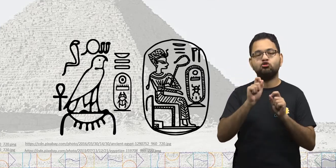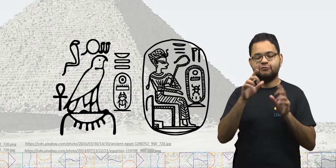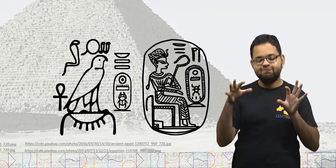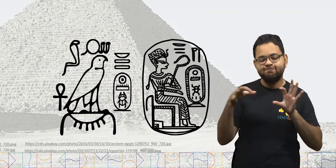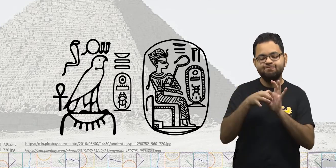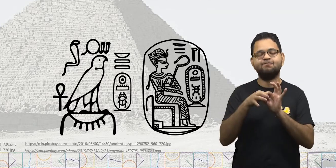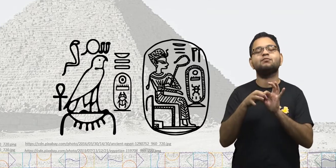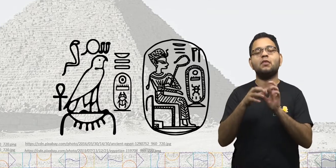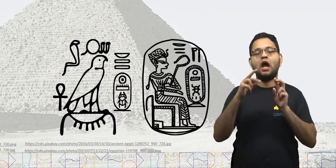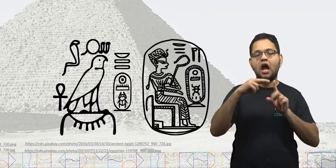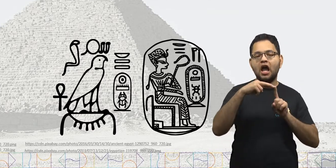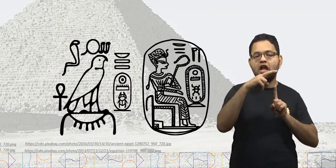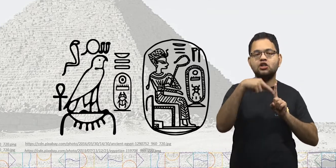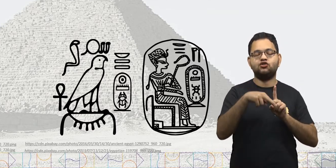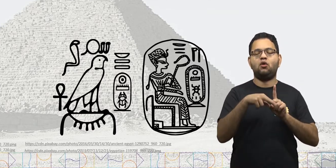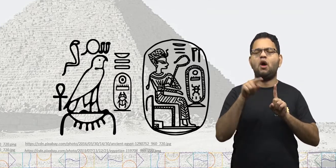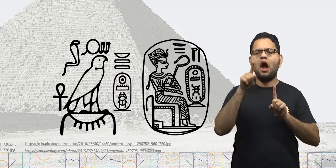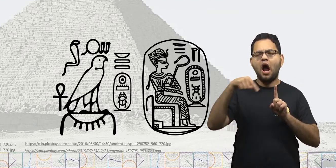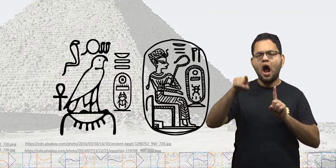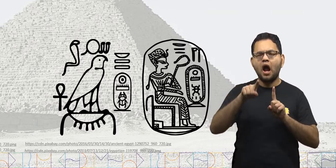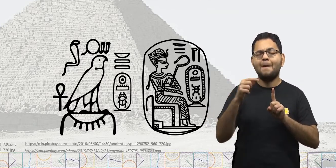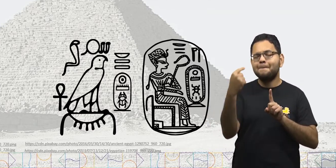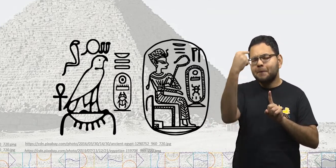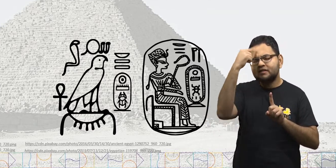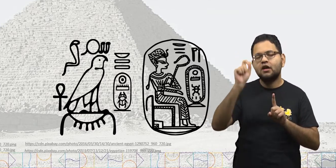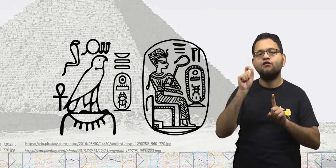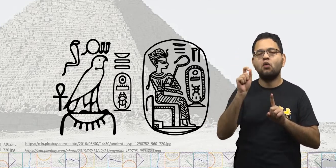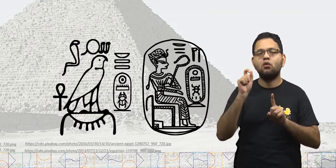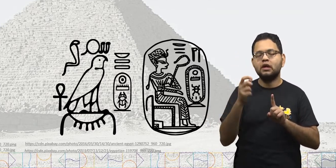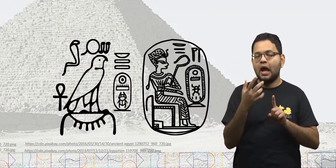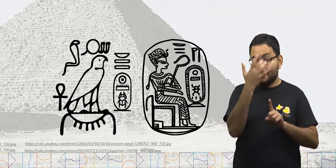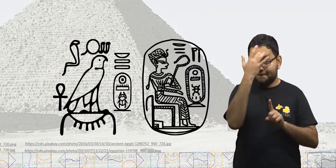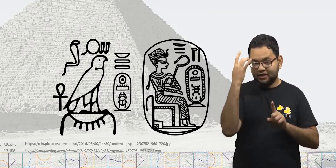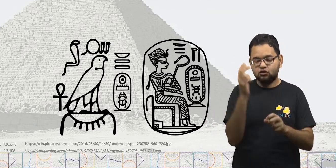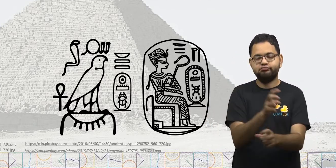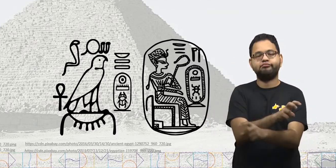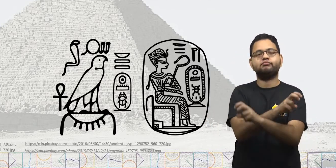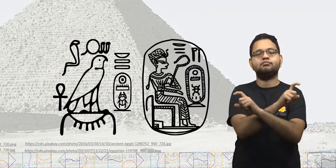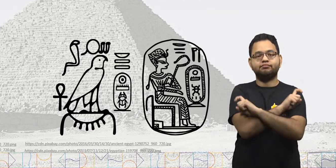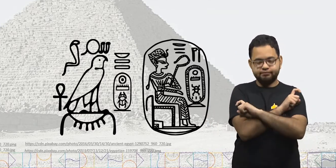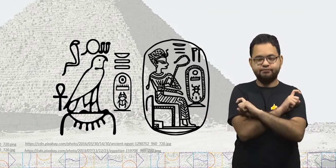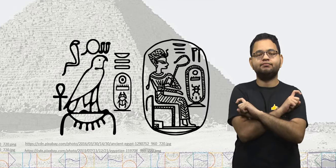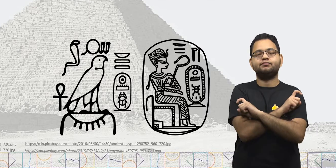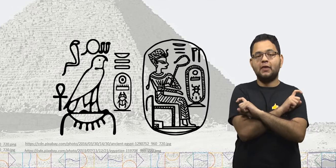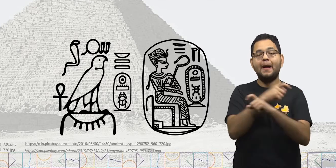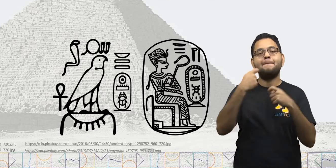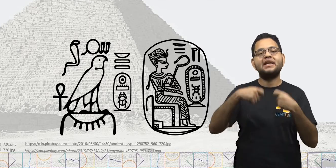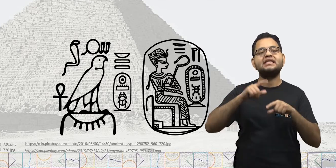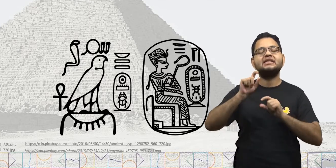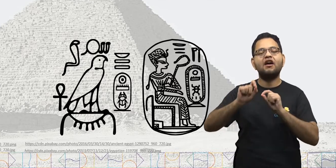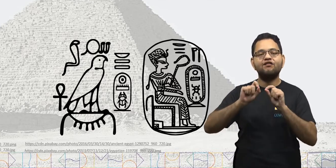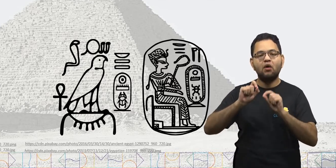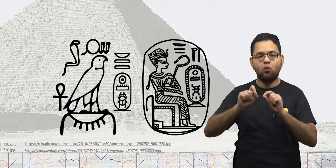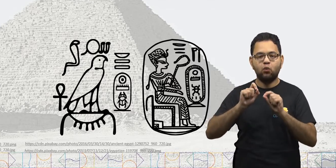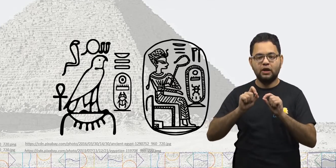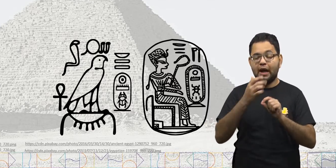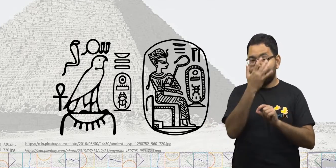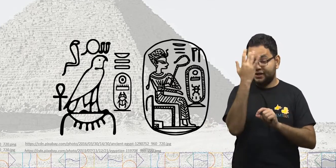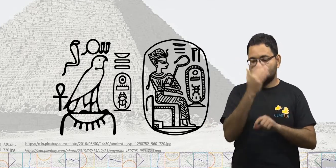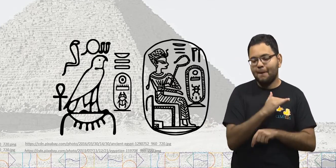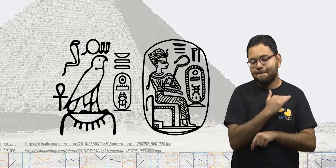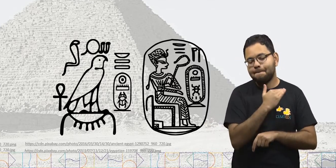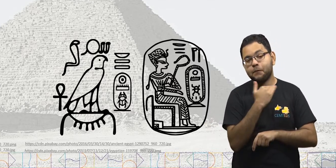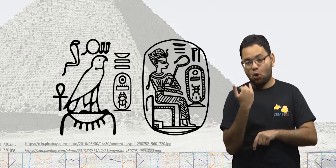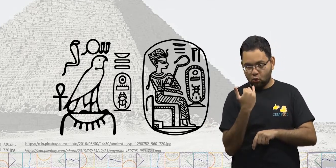religiosa. Para eles, o espírito dos faraós permanecia no corpo e ele necessitava de cuidados.